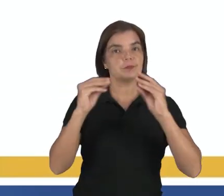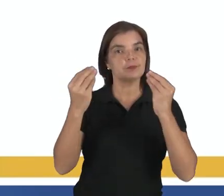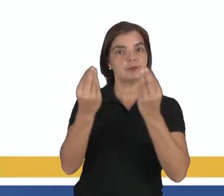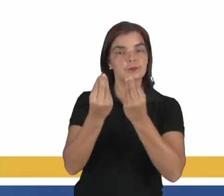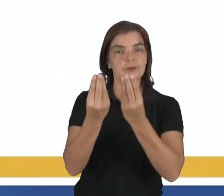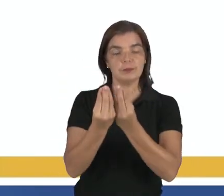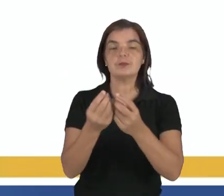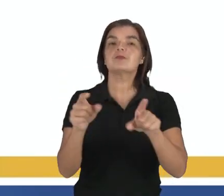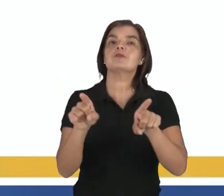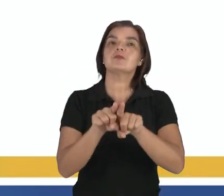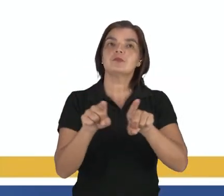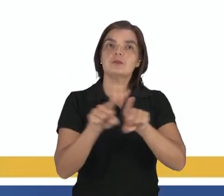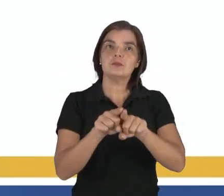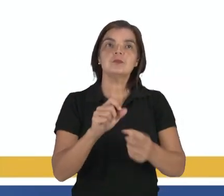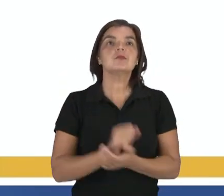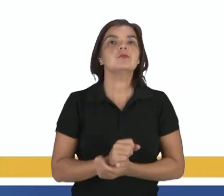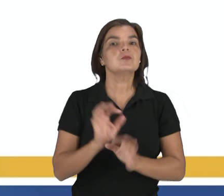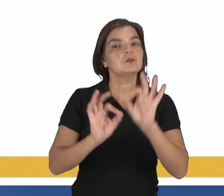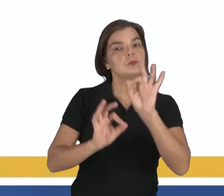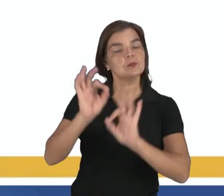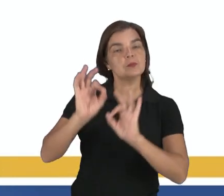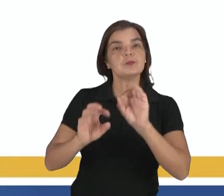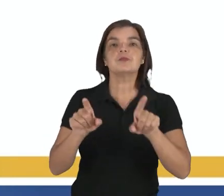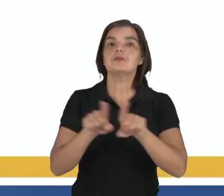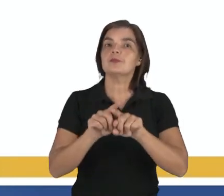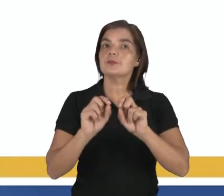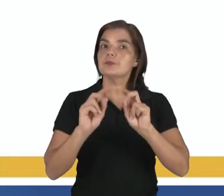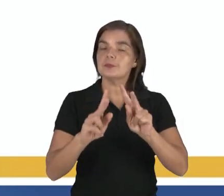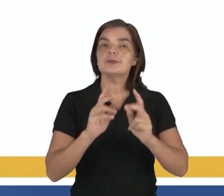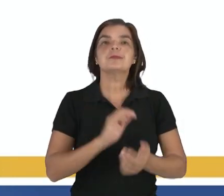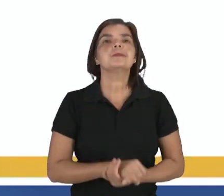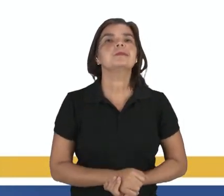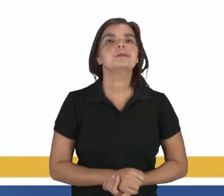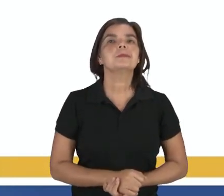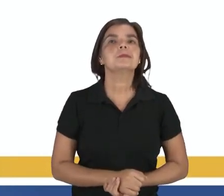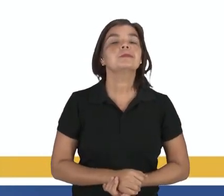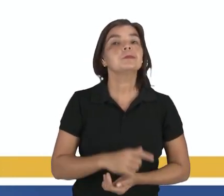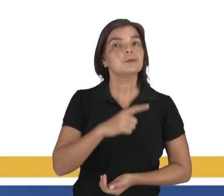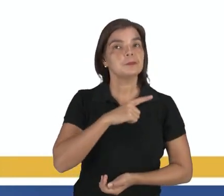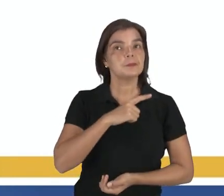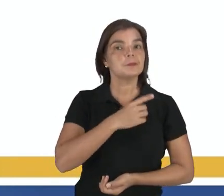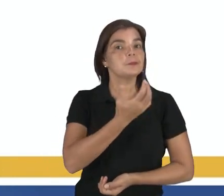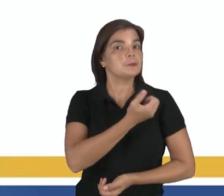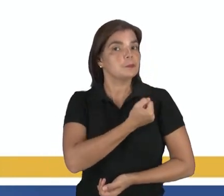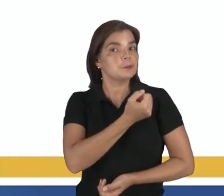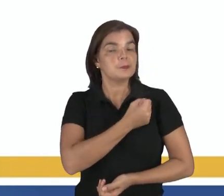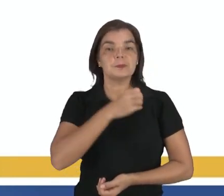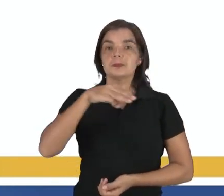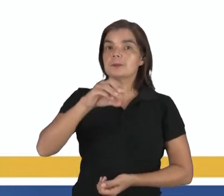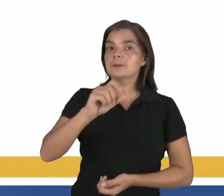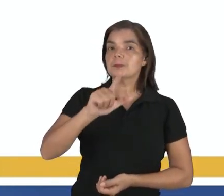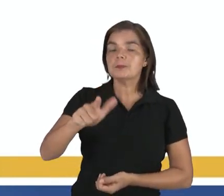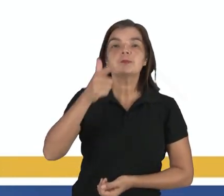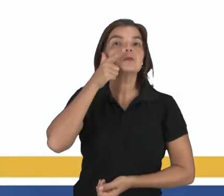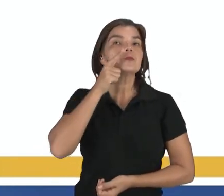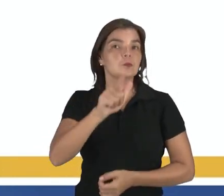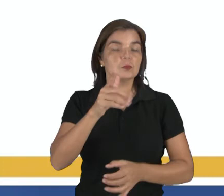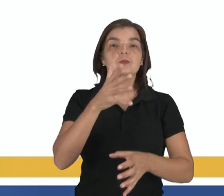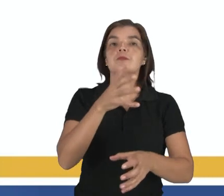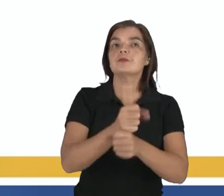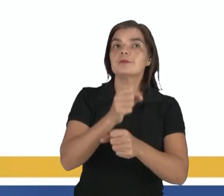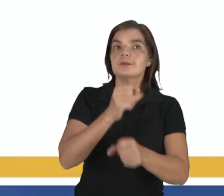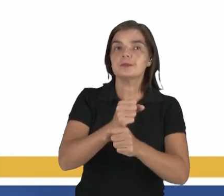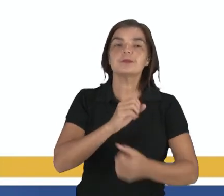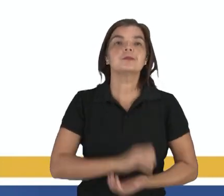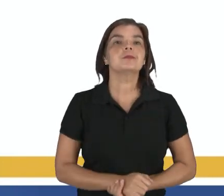que reagiu e que foram produzidas, ok? Então, quando nós temos esse número de mols, a gente consegue fazer o cálculo. Então,